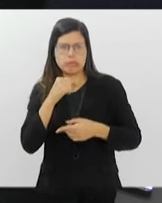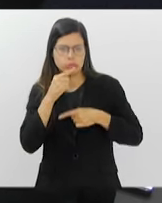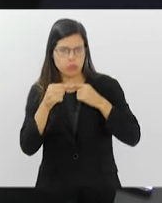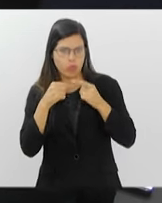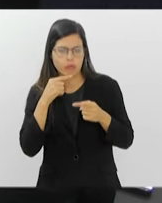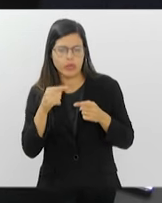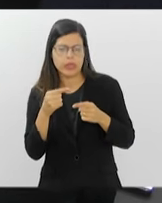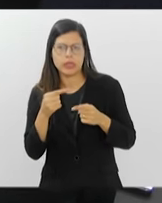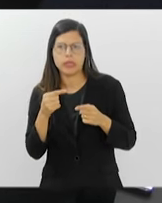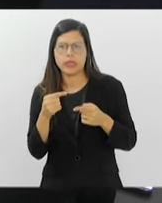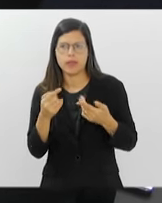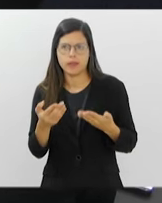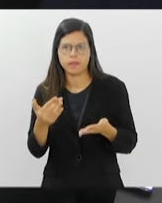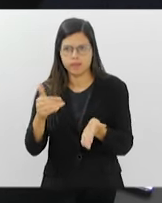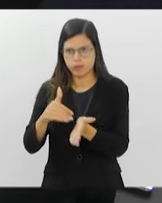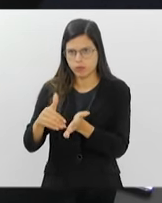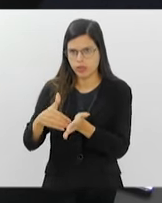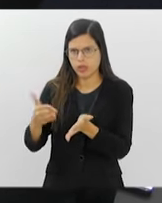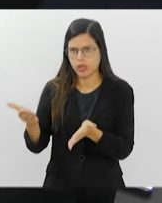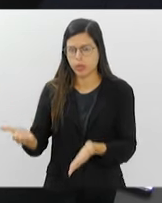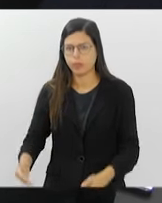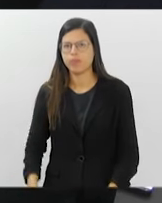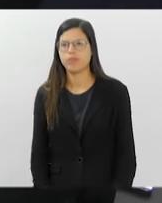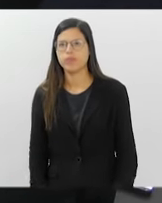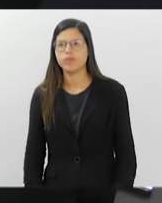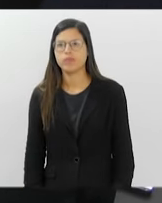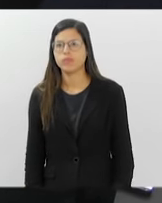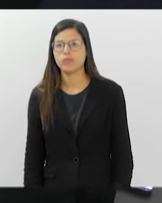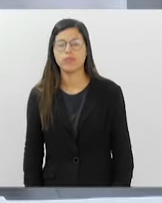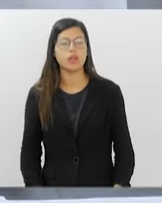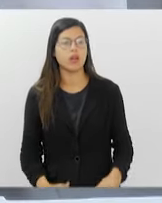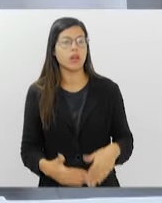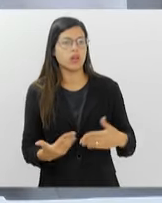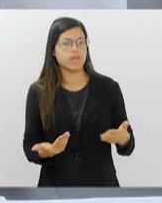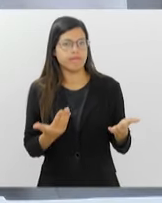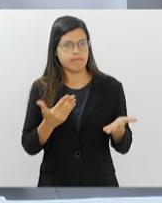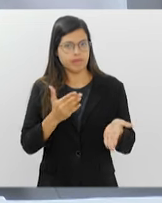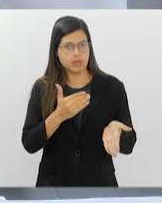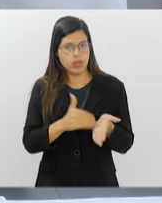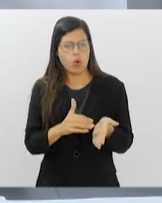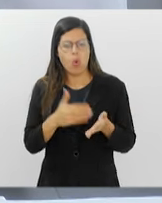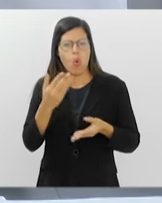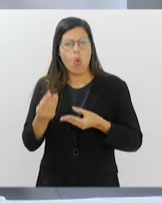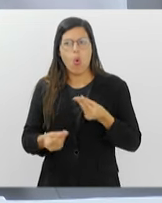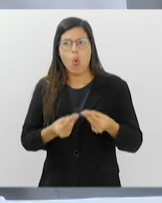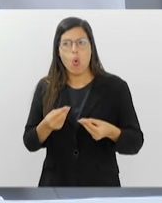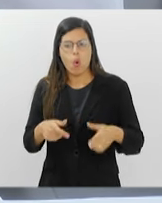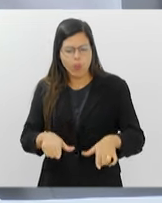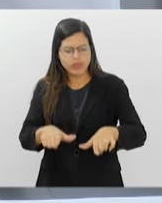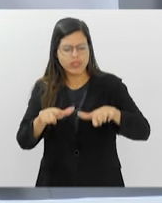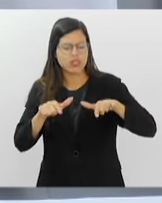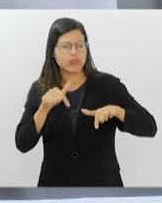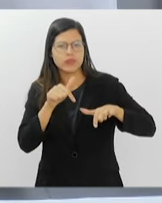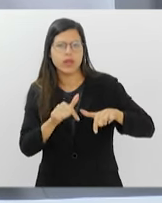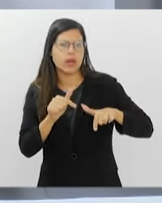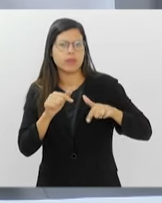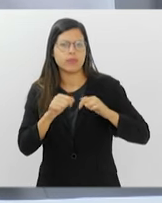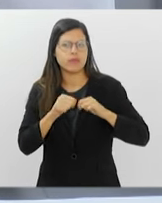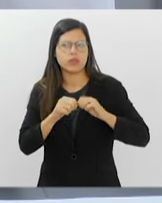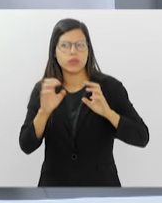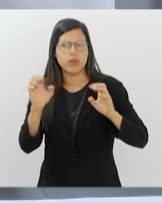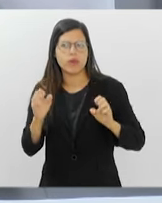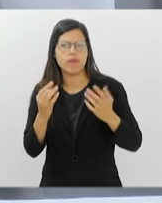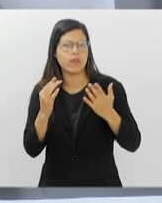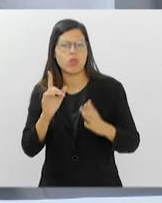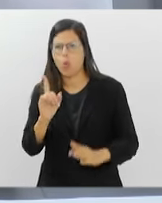com com o secretário secretário Como funciona o laudo para realização do evento é um é um único